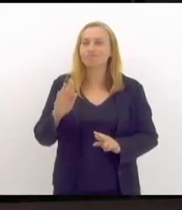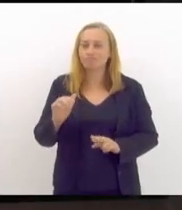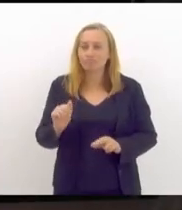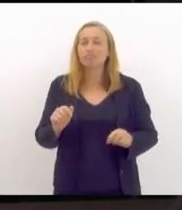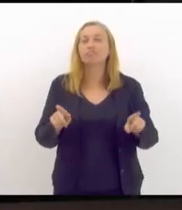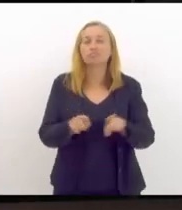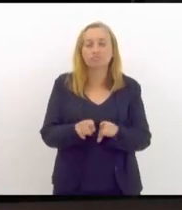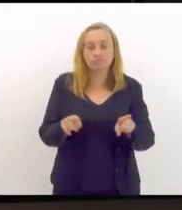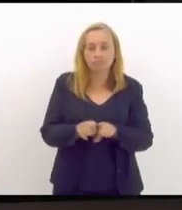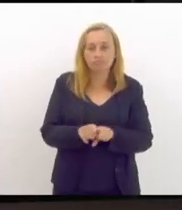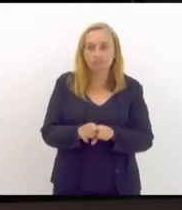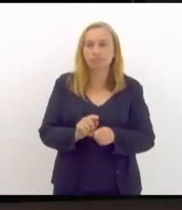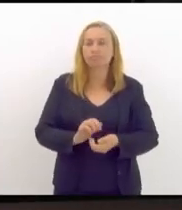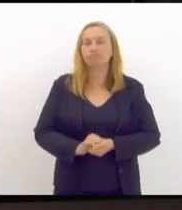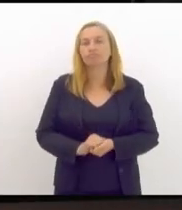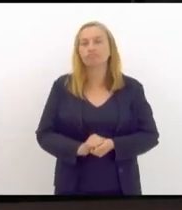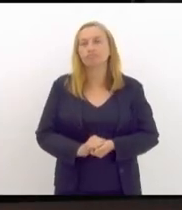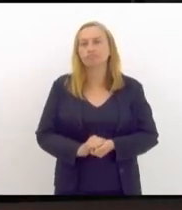relação